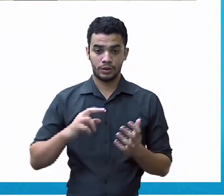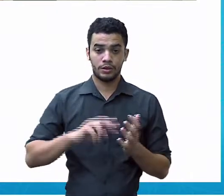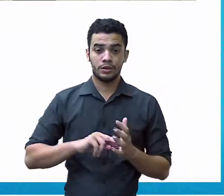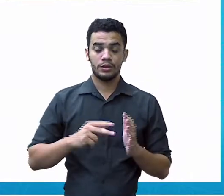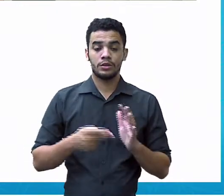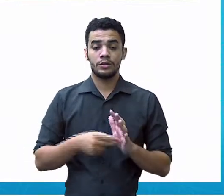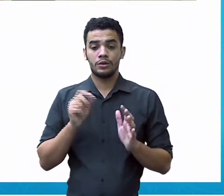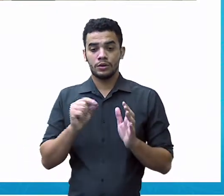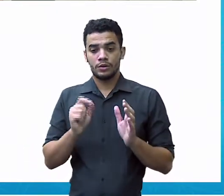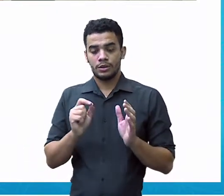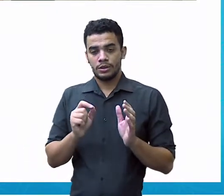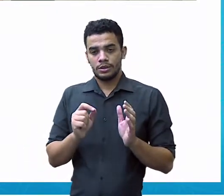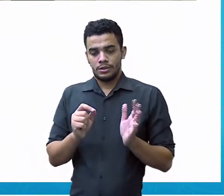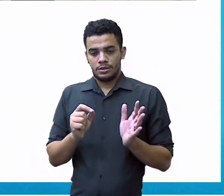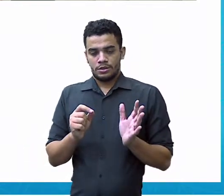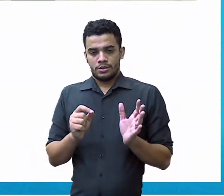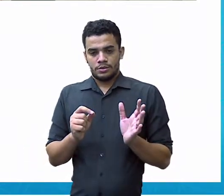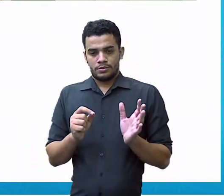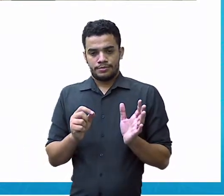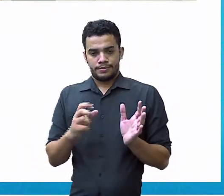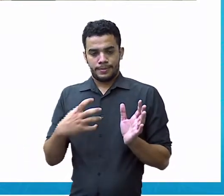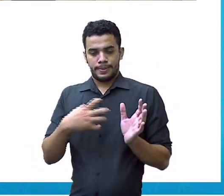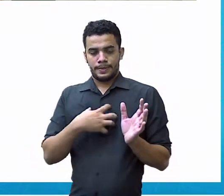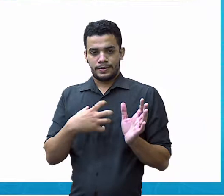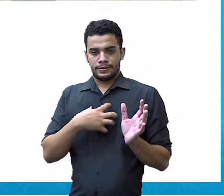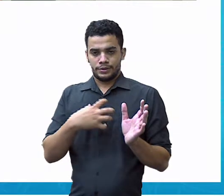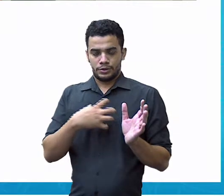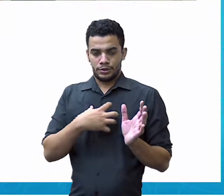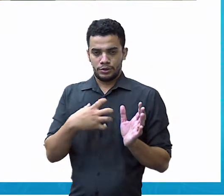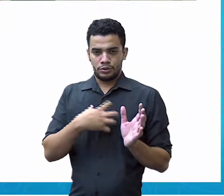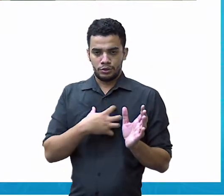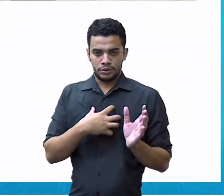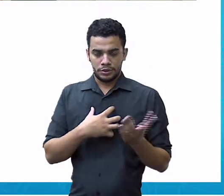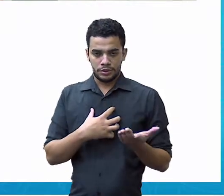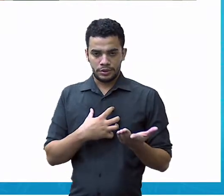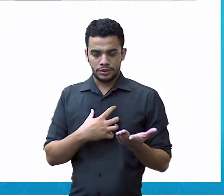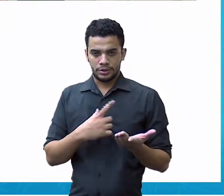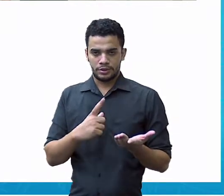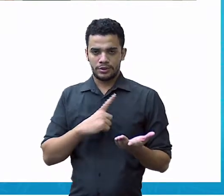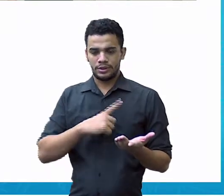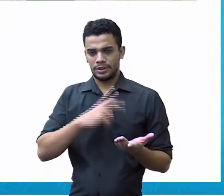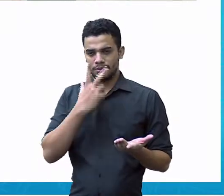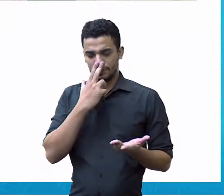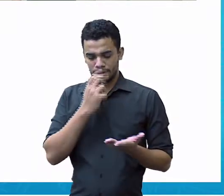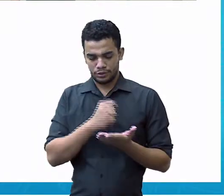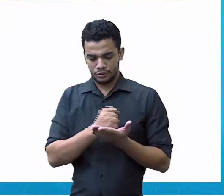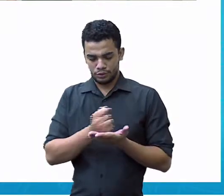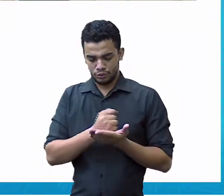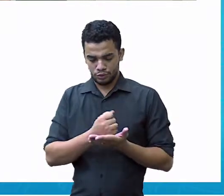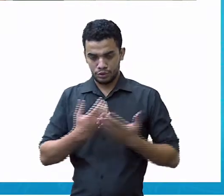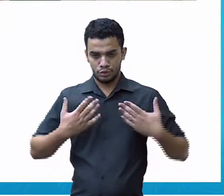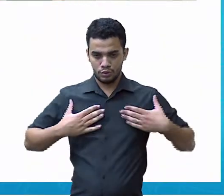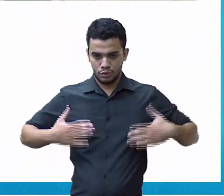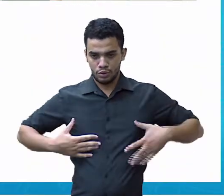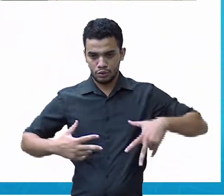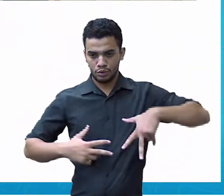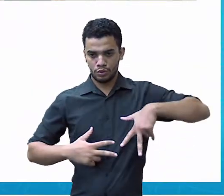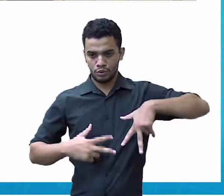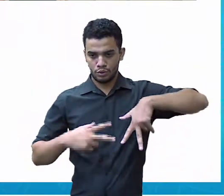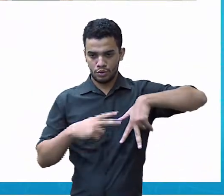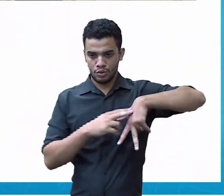responde pelo controle motor, ou seja, é o cerebelo que garante